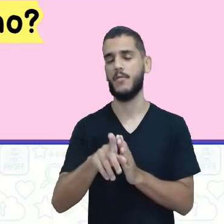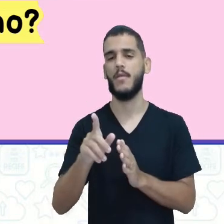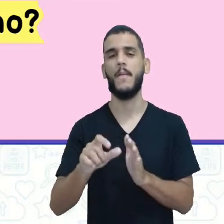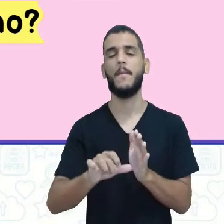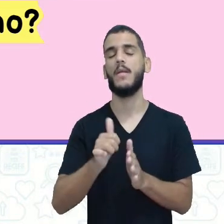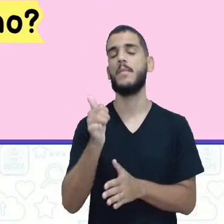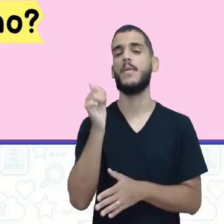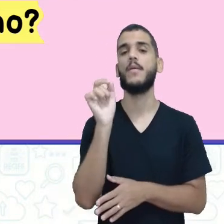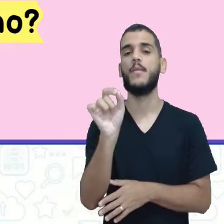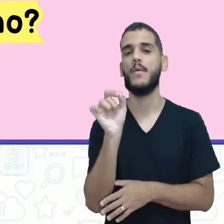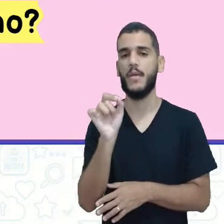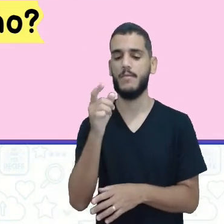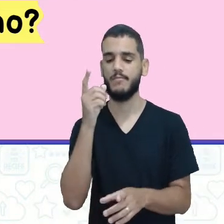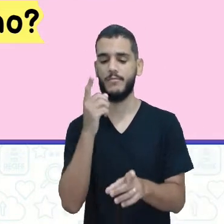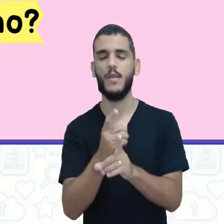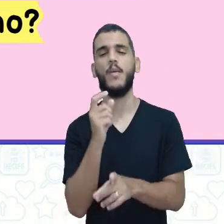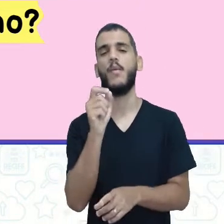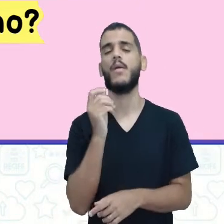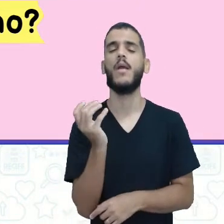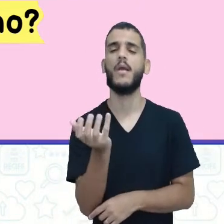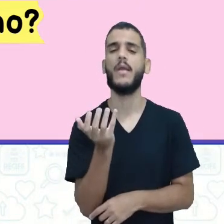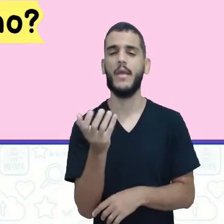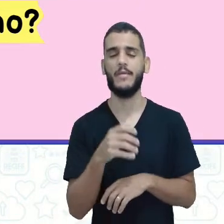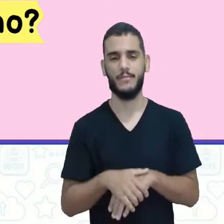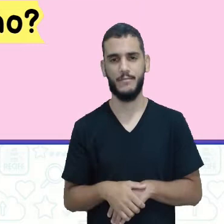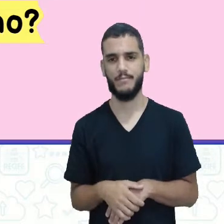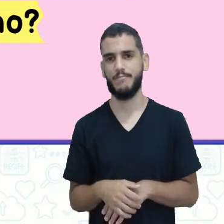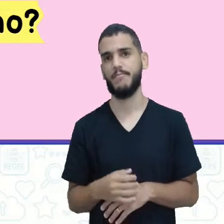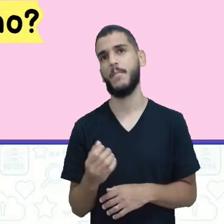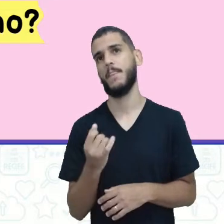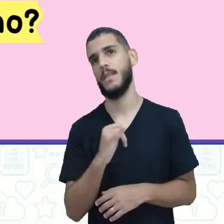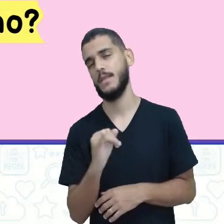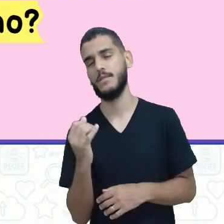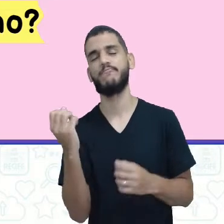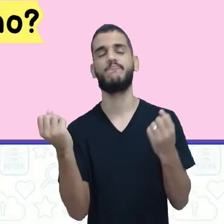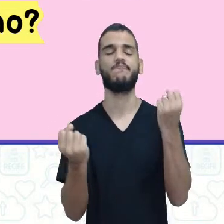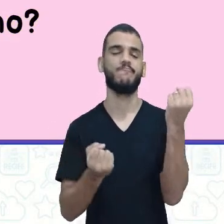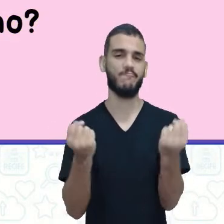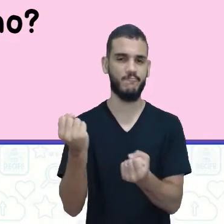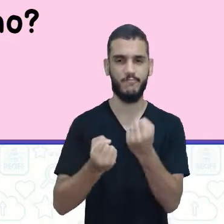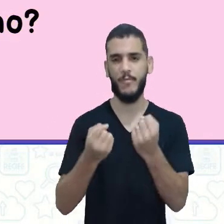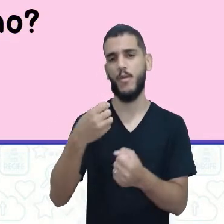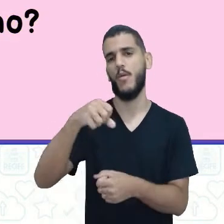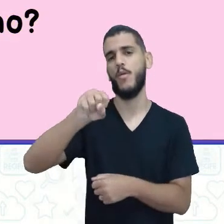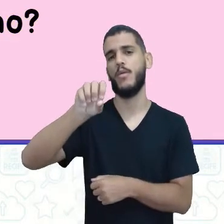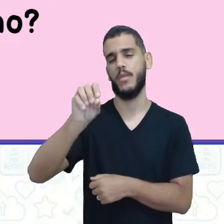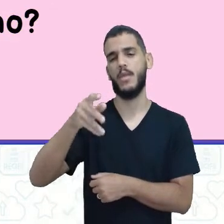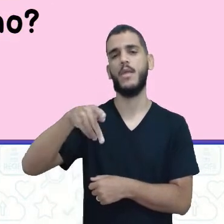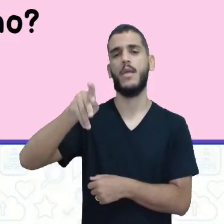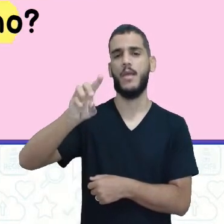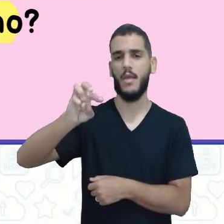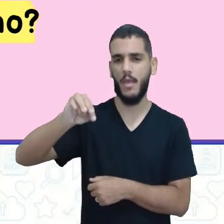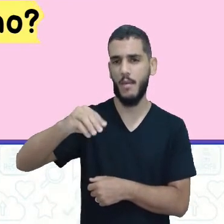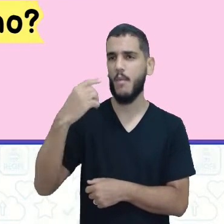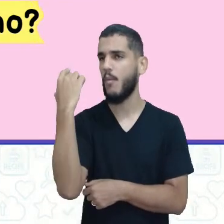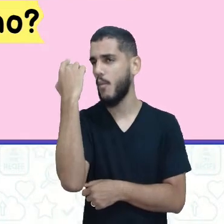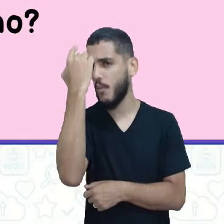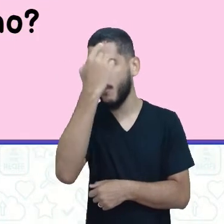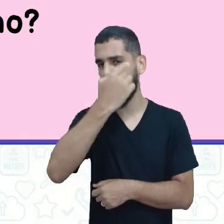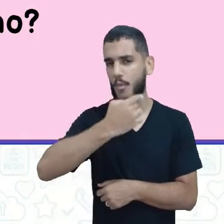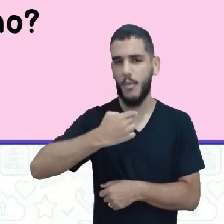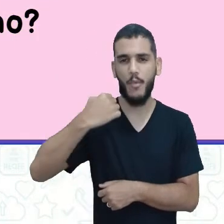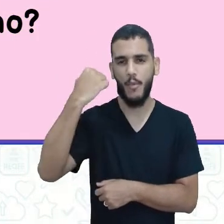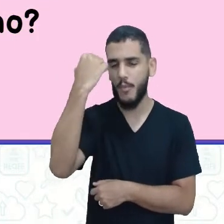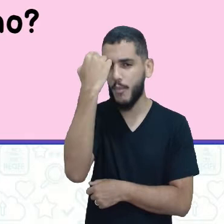que descobrir o que eu quero. Se um automóvel tivesse a 80 km, quantas horas ele demoraria para chegar no